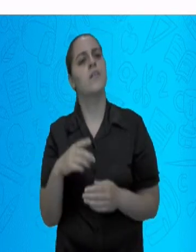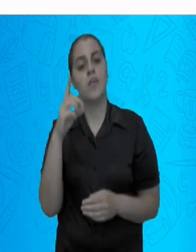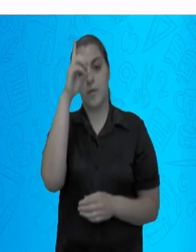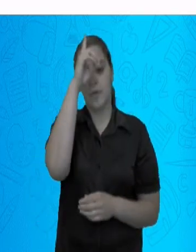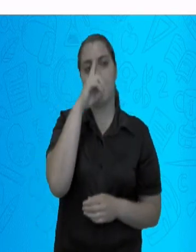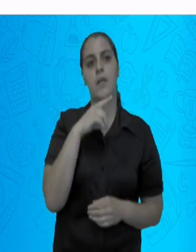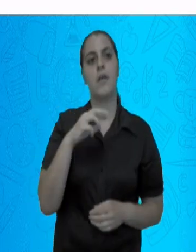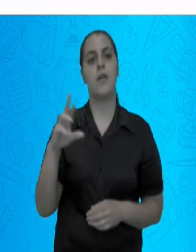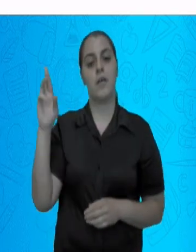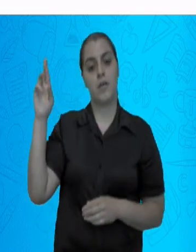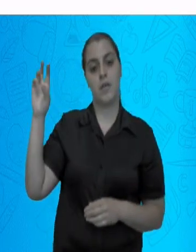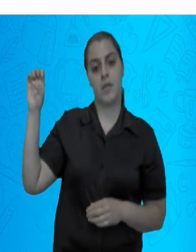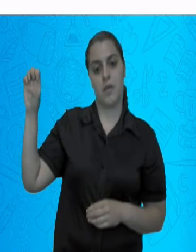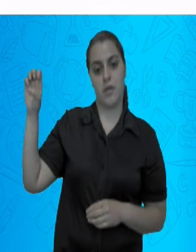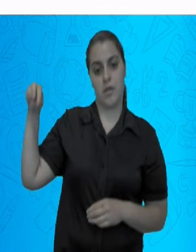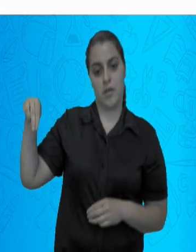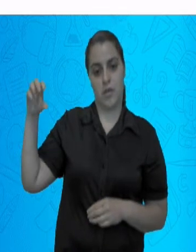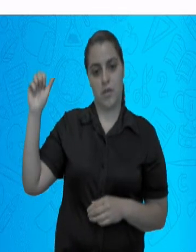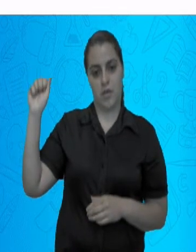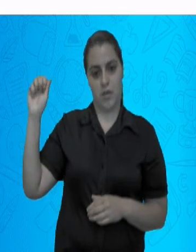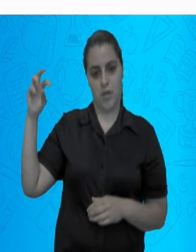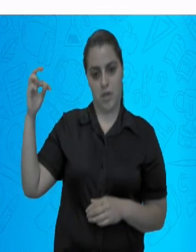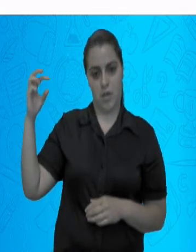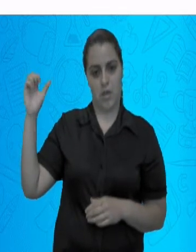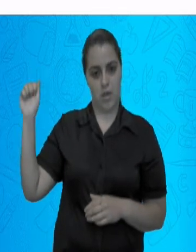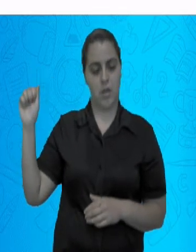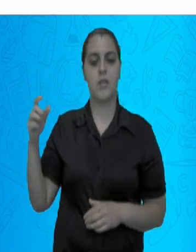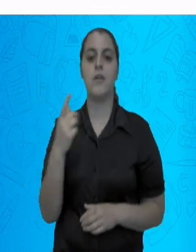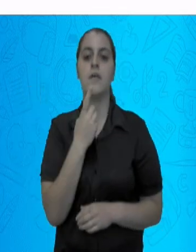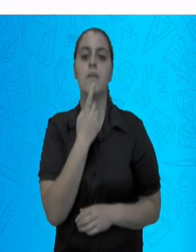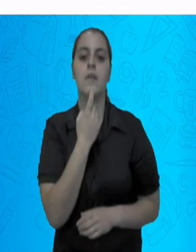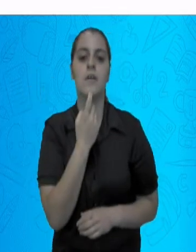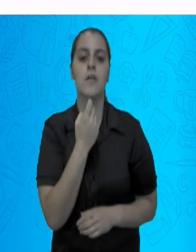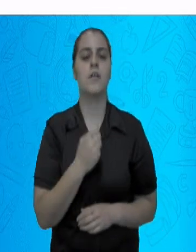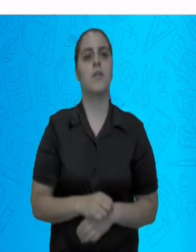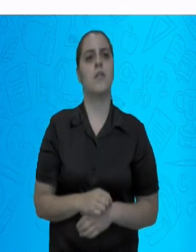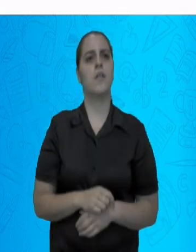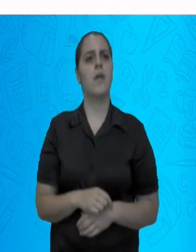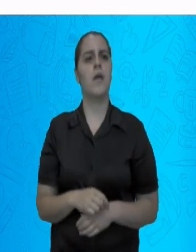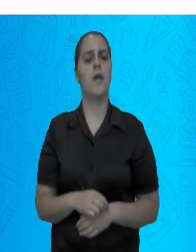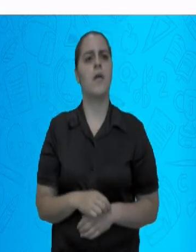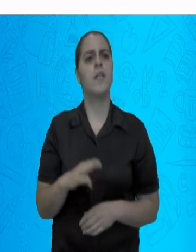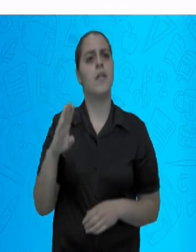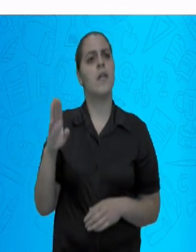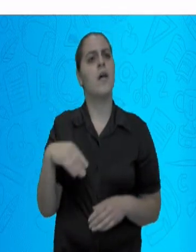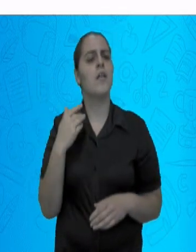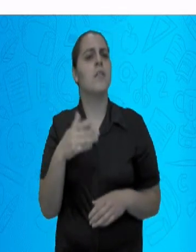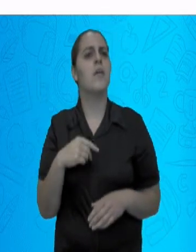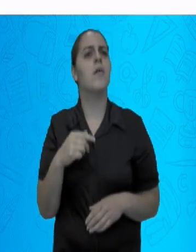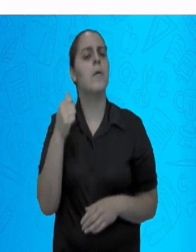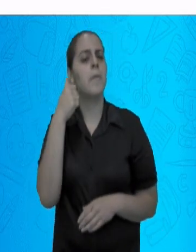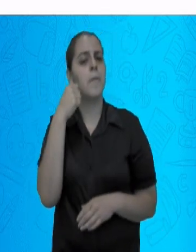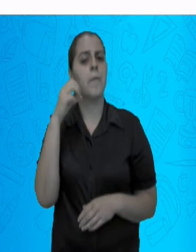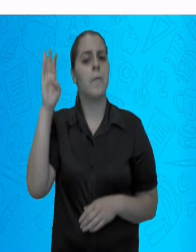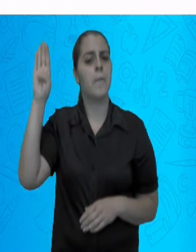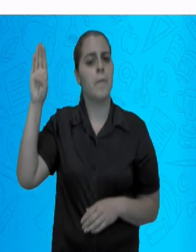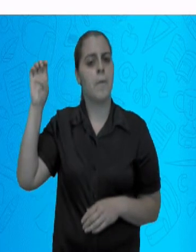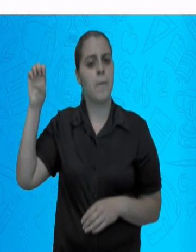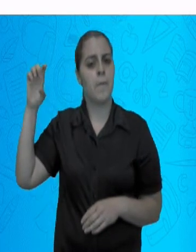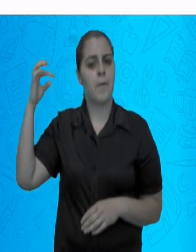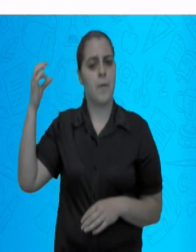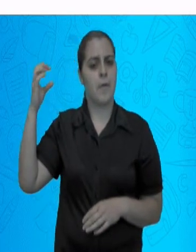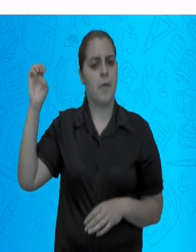amarela e a da Renata é a vermelha. A sala da Beth está me falando que a coluna chegou até